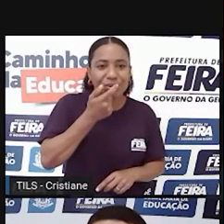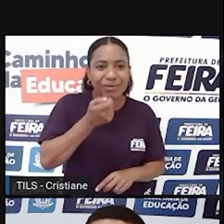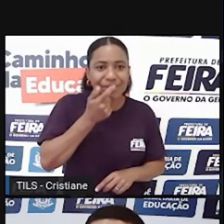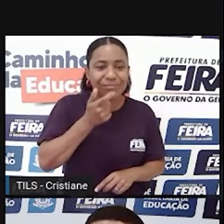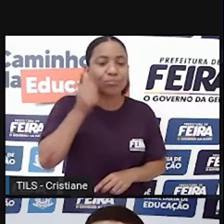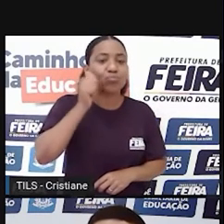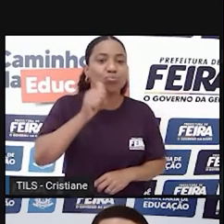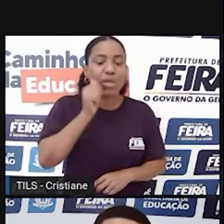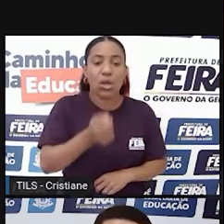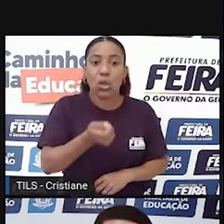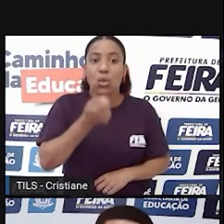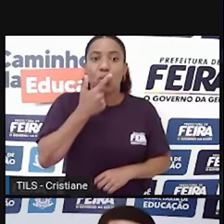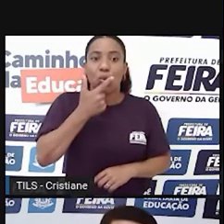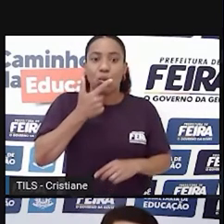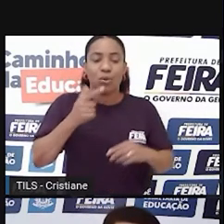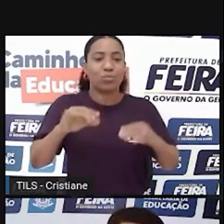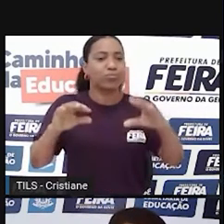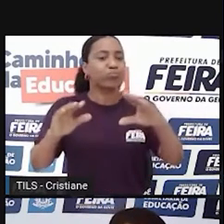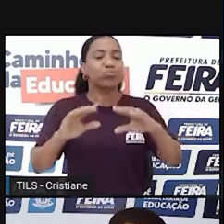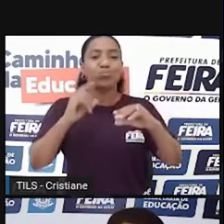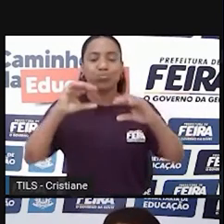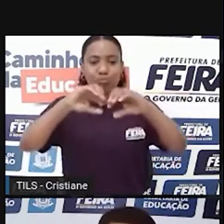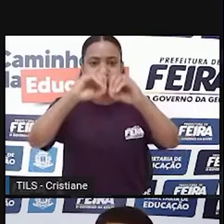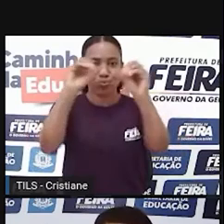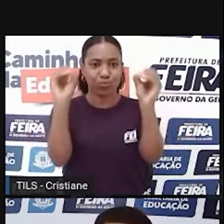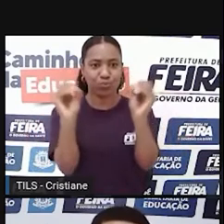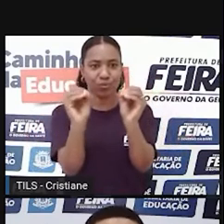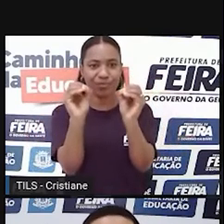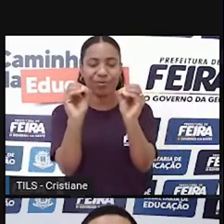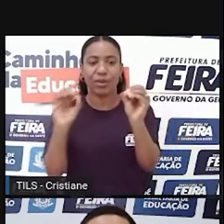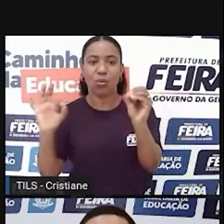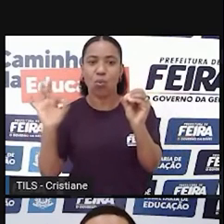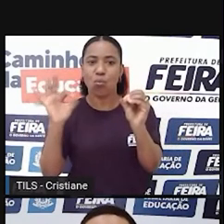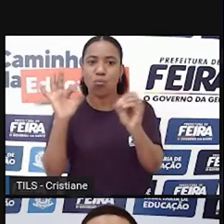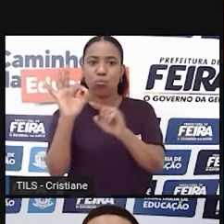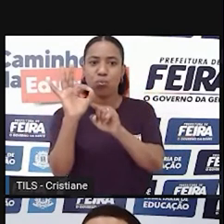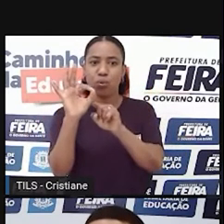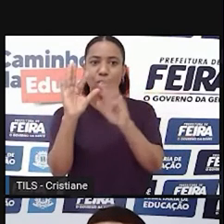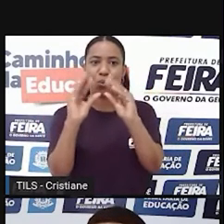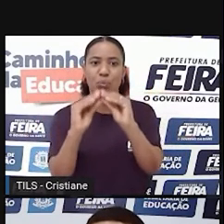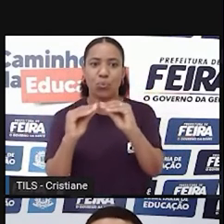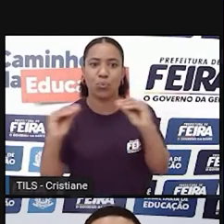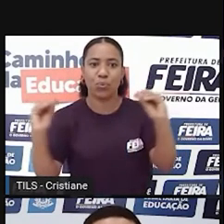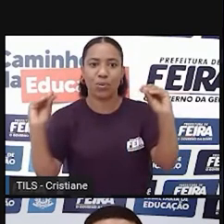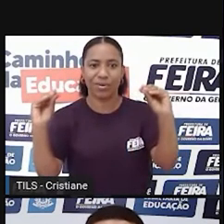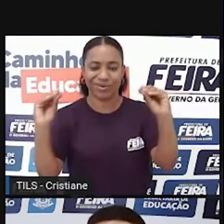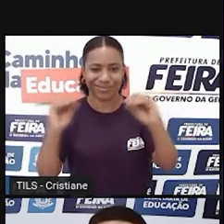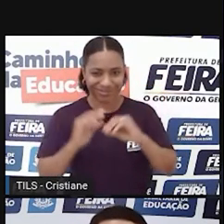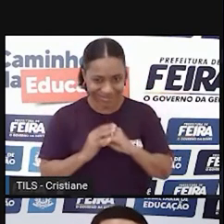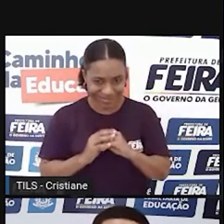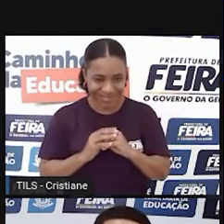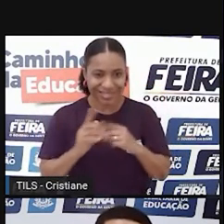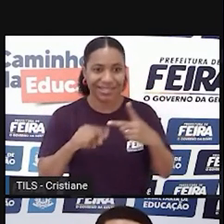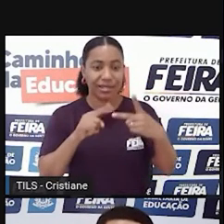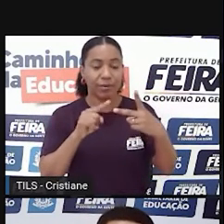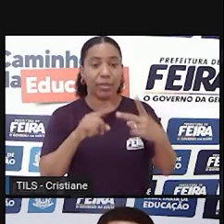não ovular. Sem óvulo, não tem um novo bebezinho. É o DIU, que é um aparelho colocado dentro do